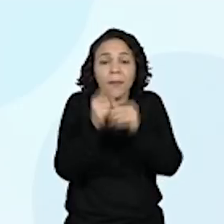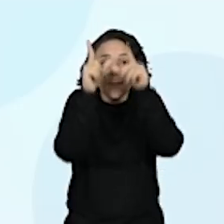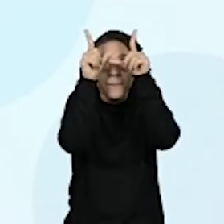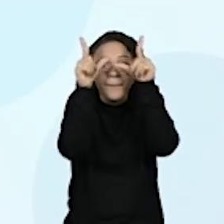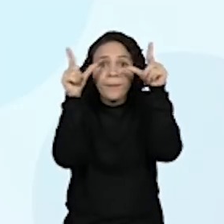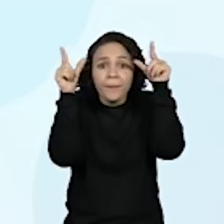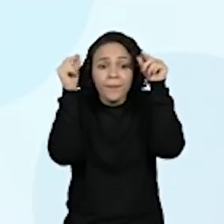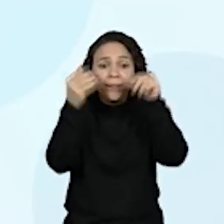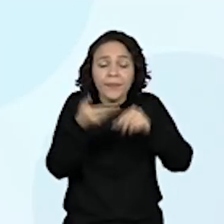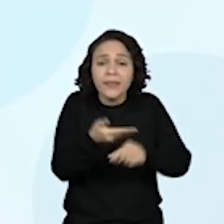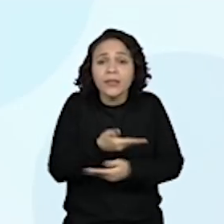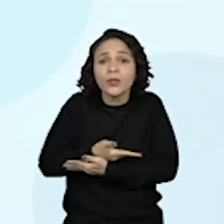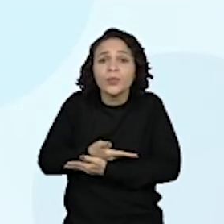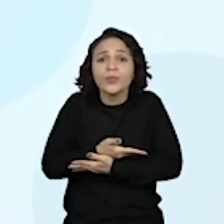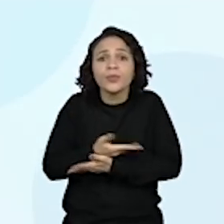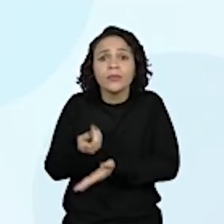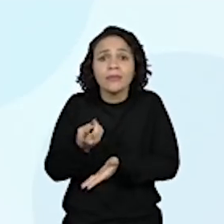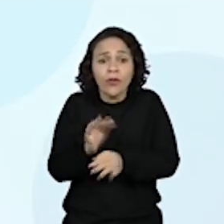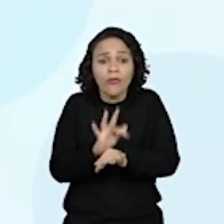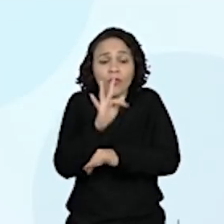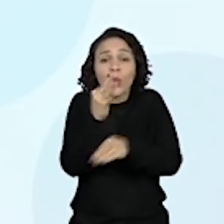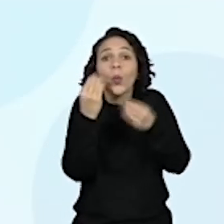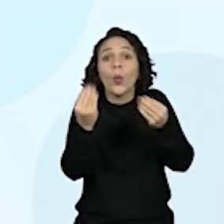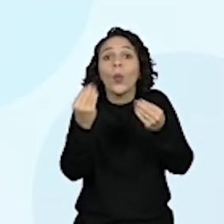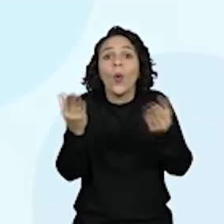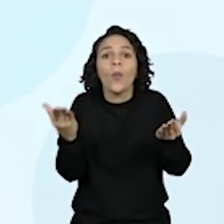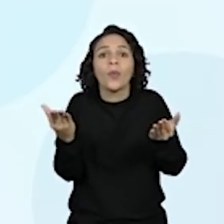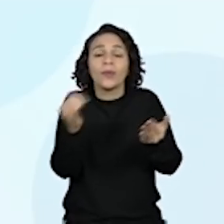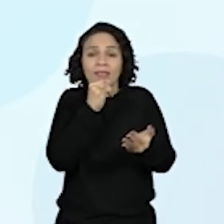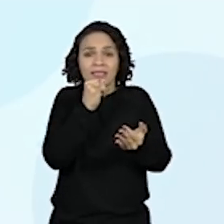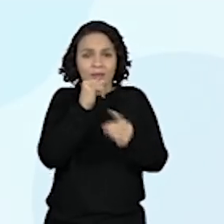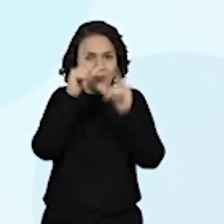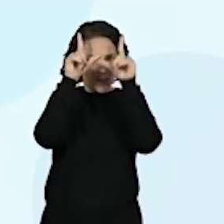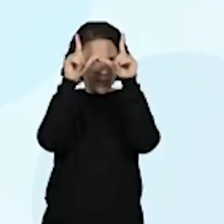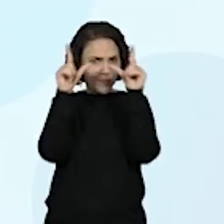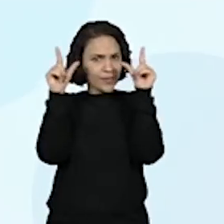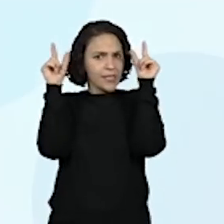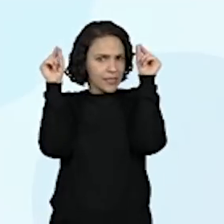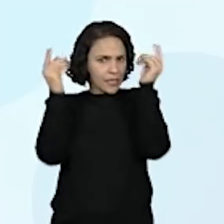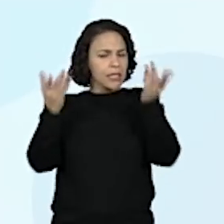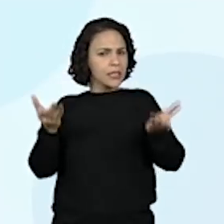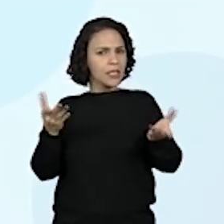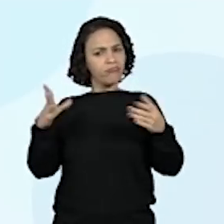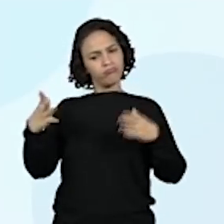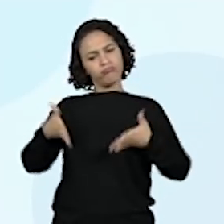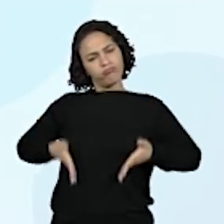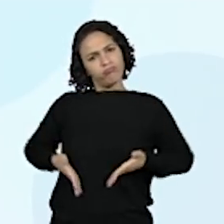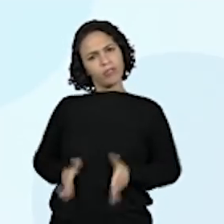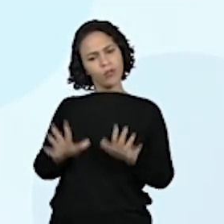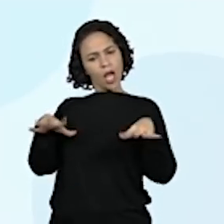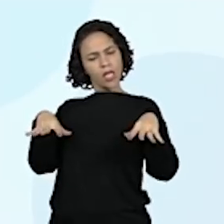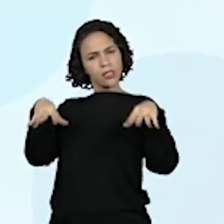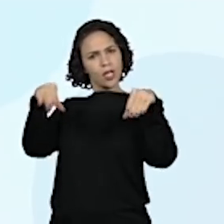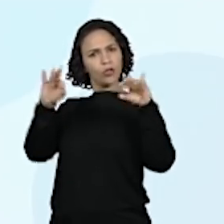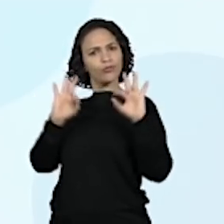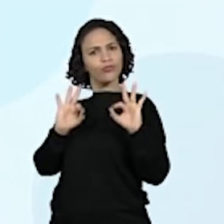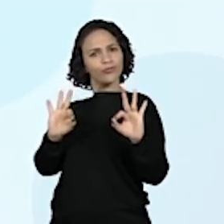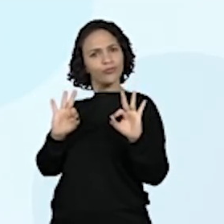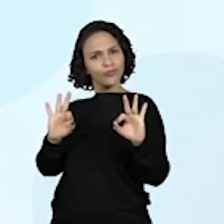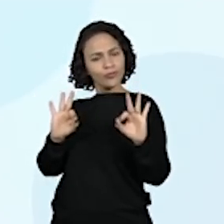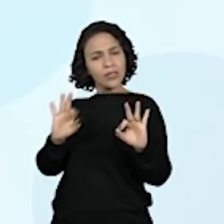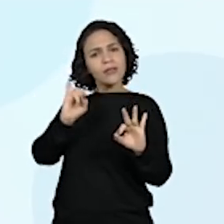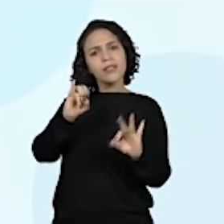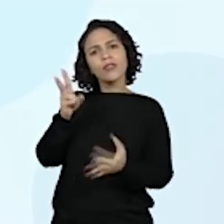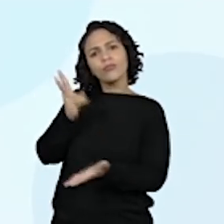princesa. Que futuro teria uma princesa se ela tivesse nascido no castelo e